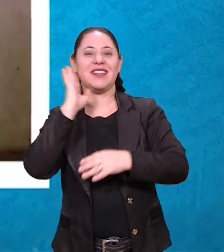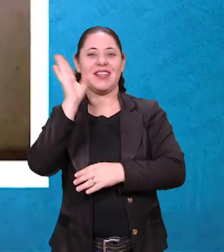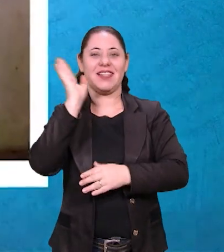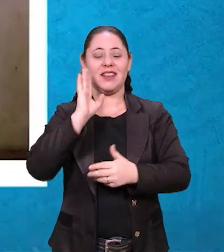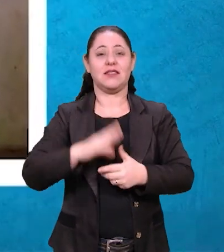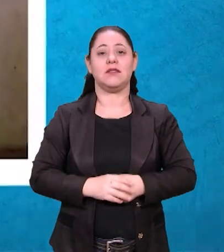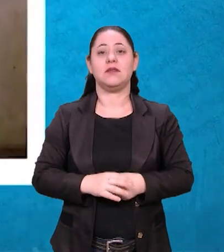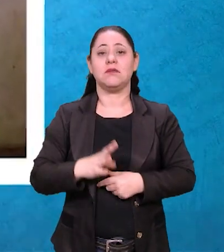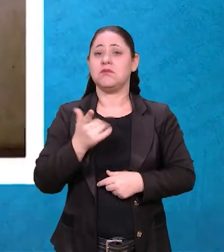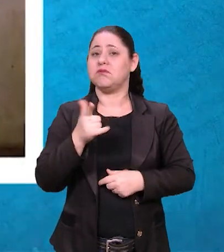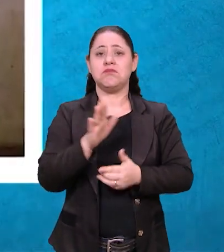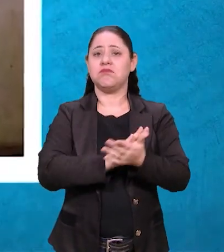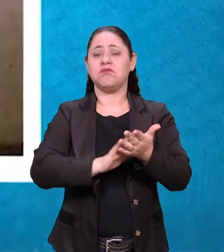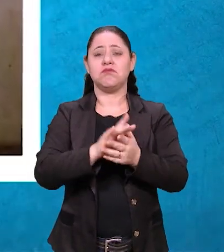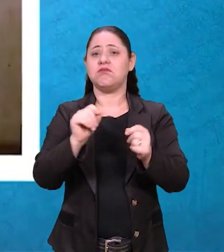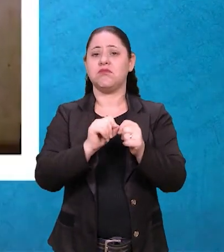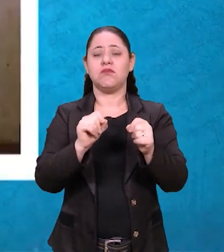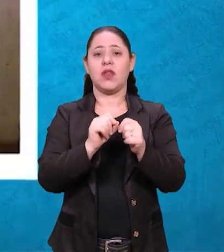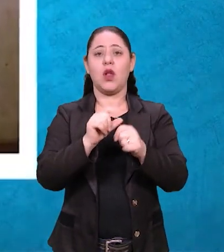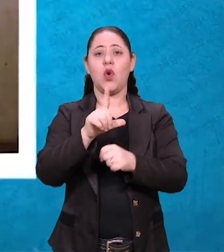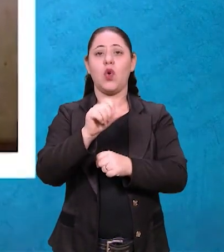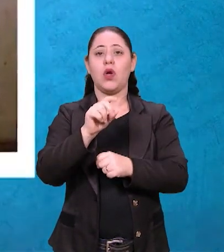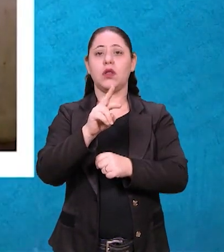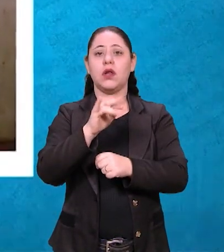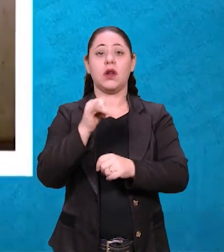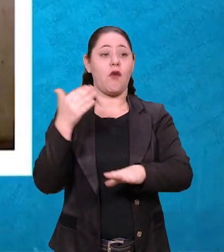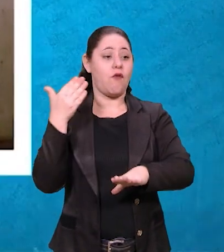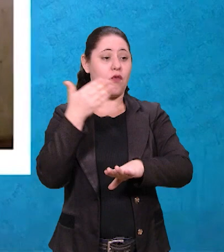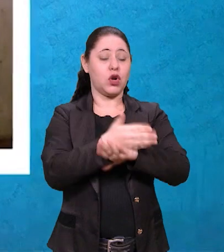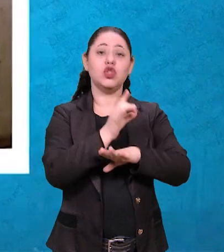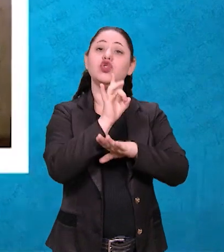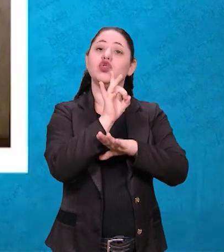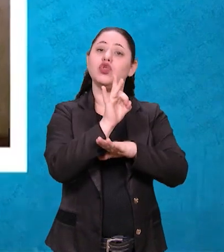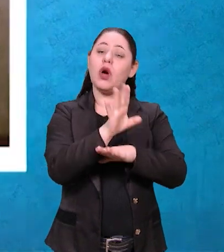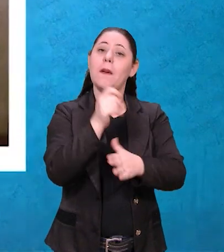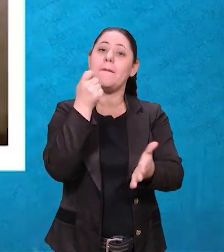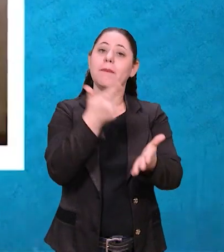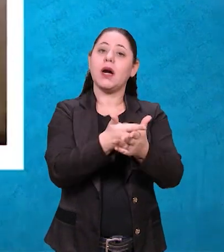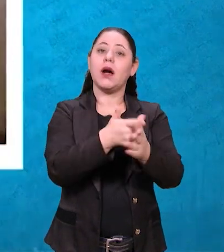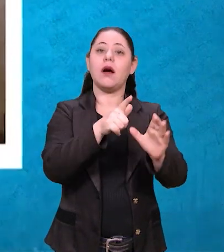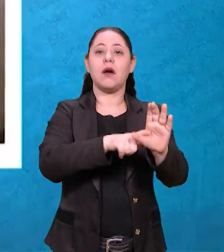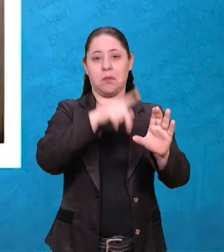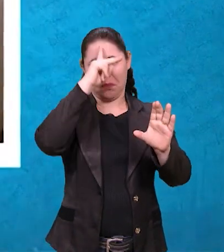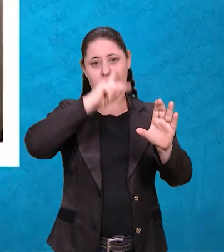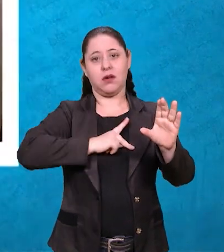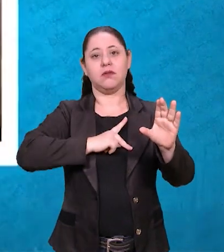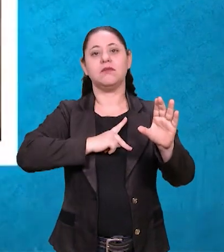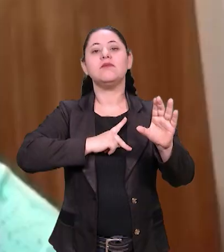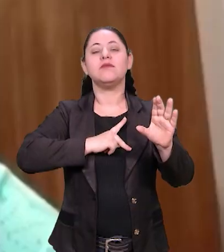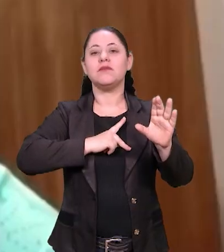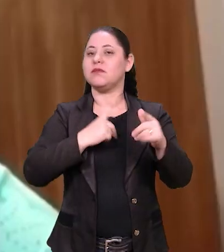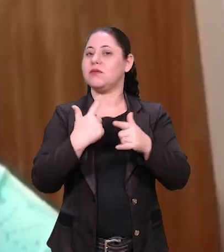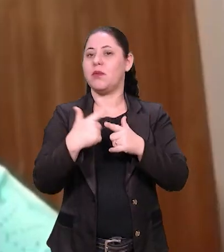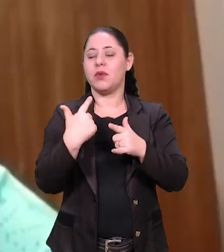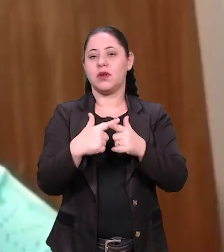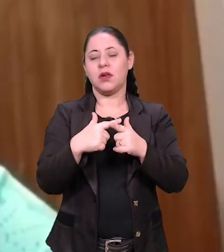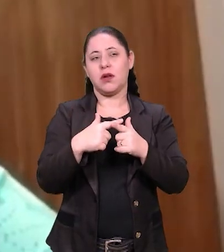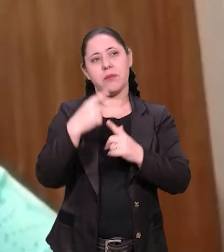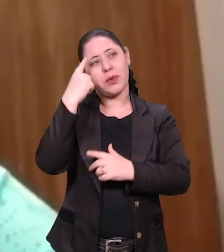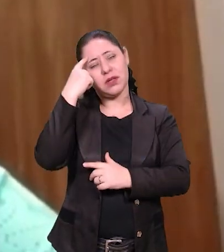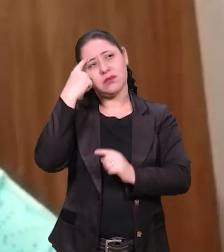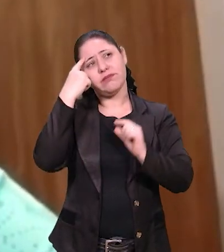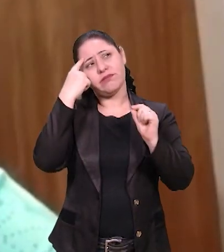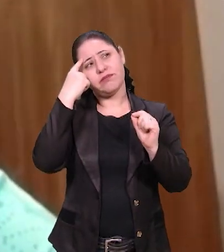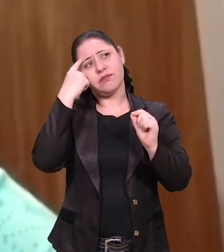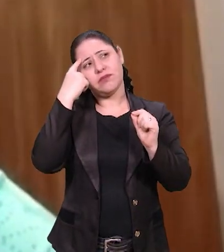na lotérica. Ele foi lá para pagar a minha conta. Porque eu acho assim, ó, muitos de nós,